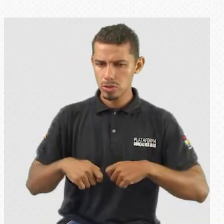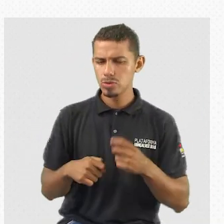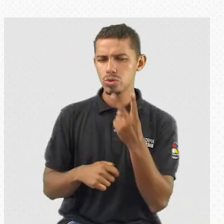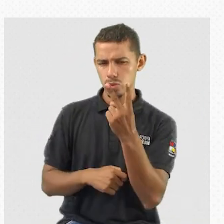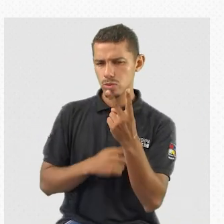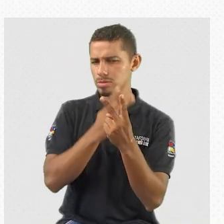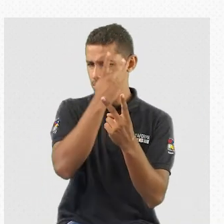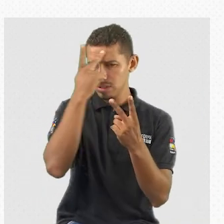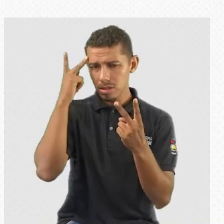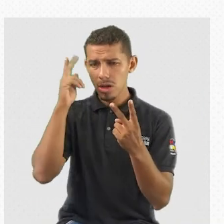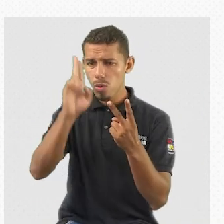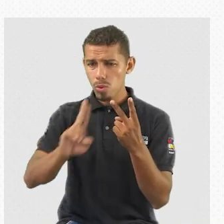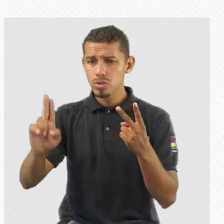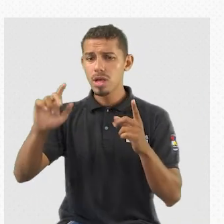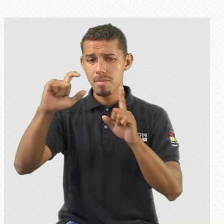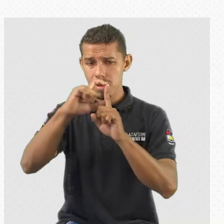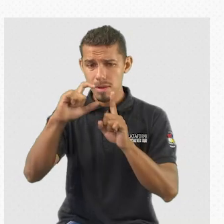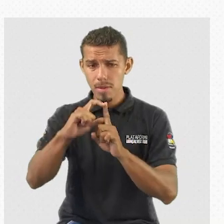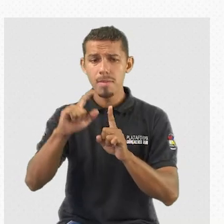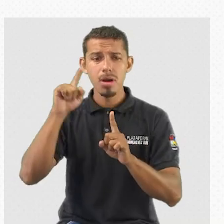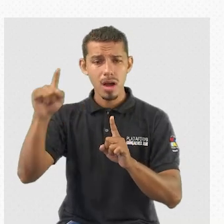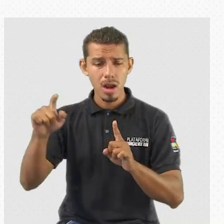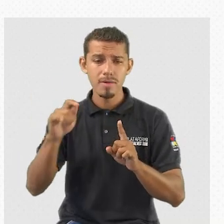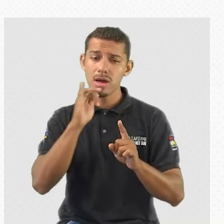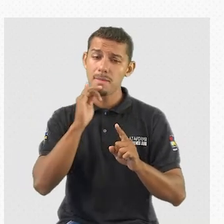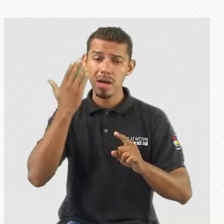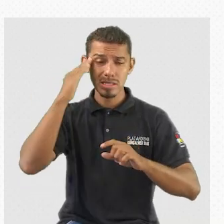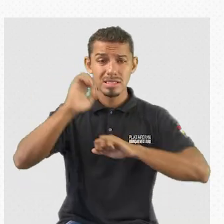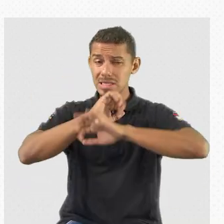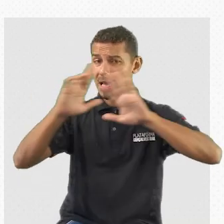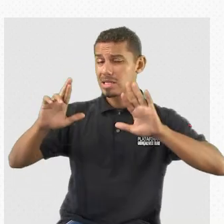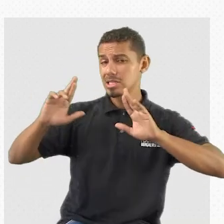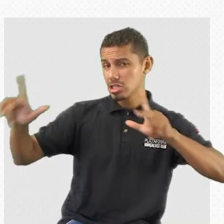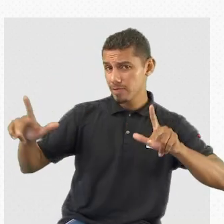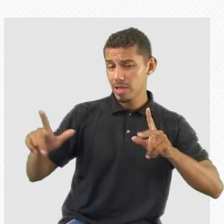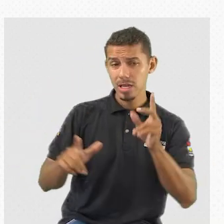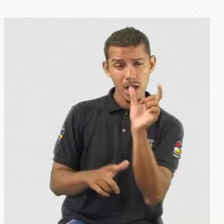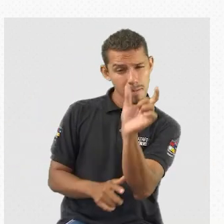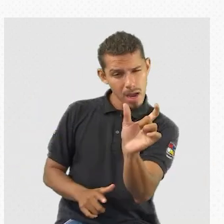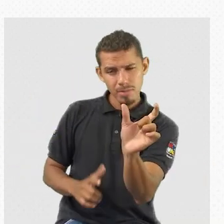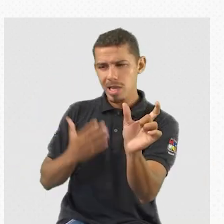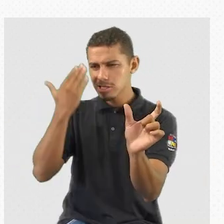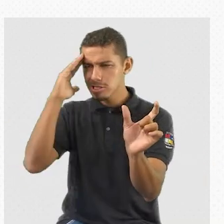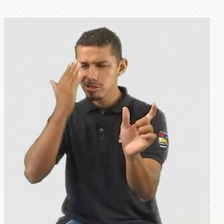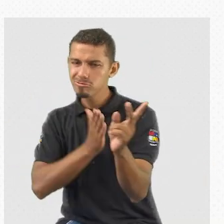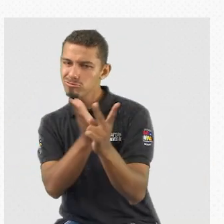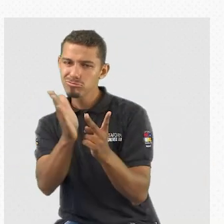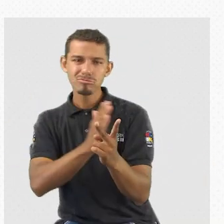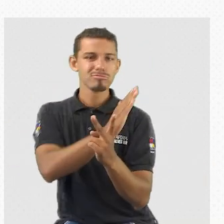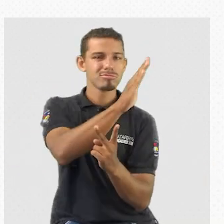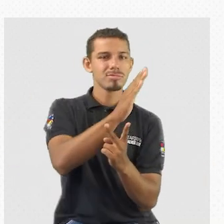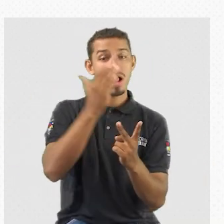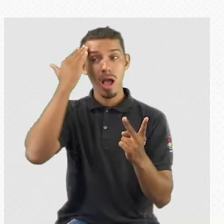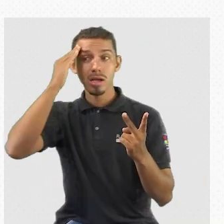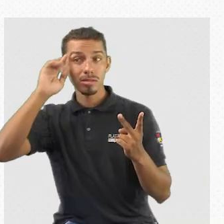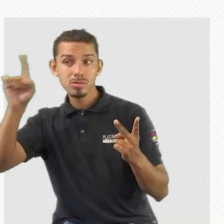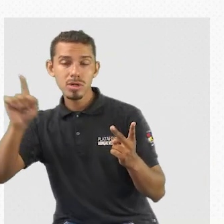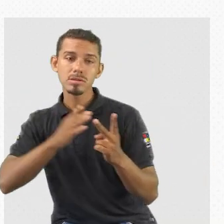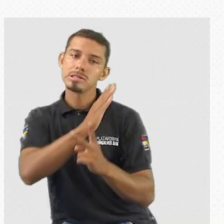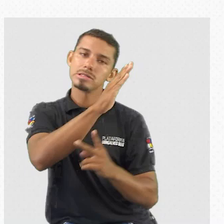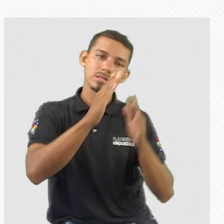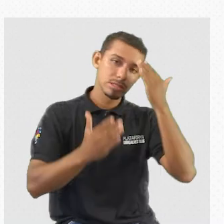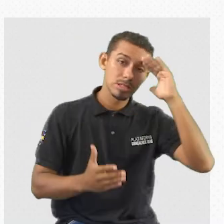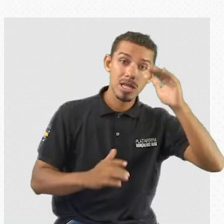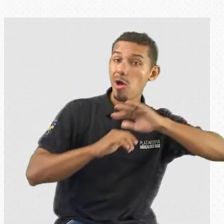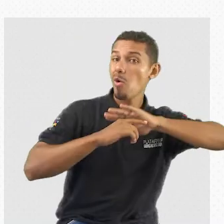duas pessoas usem a mesma palavra, mas entendam coisas diferentes? Sim, é possível, é muito possível.